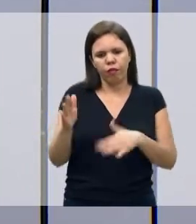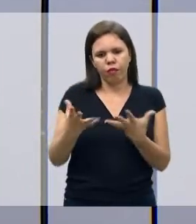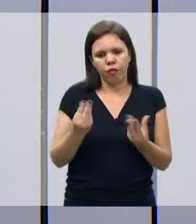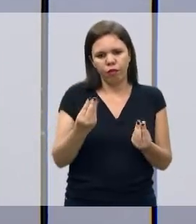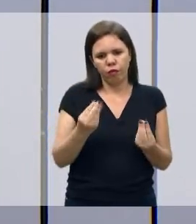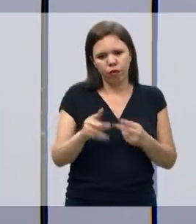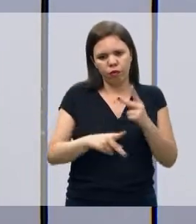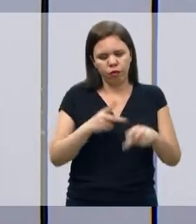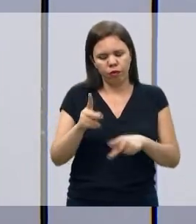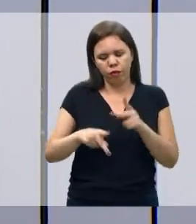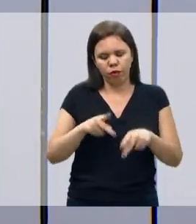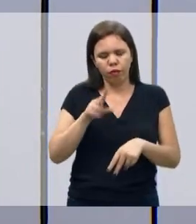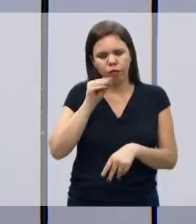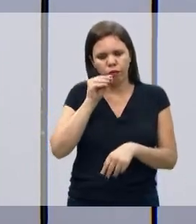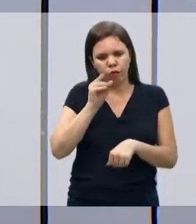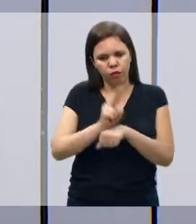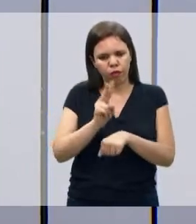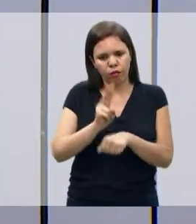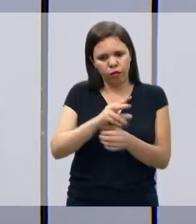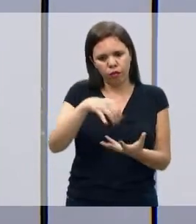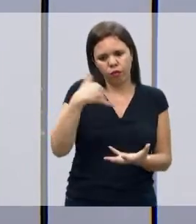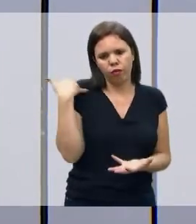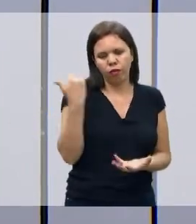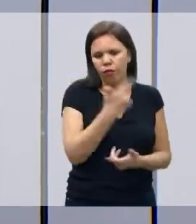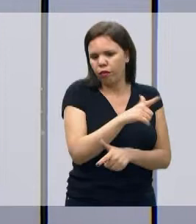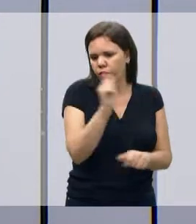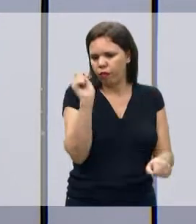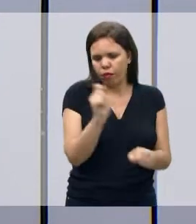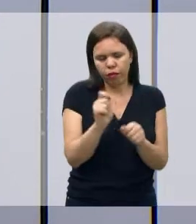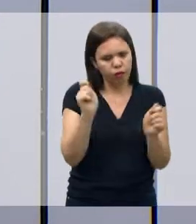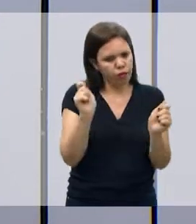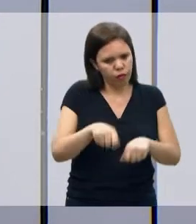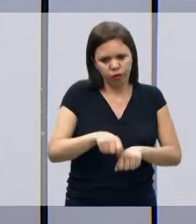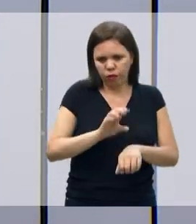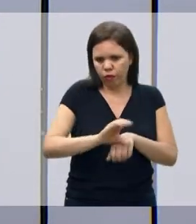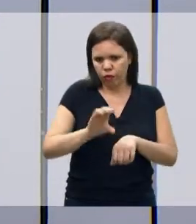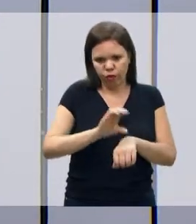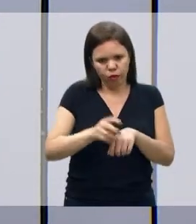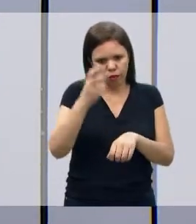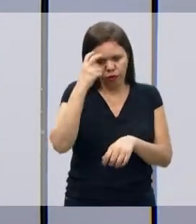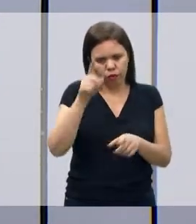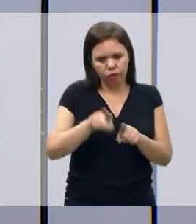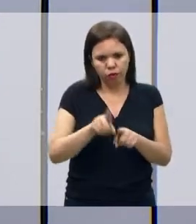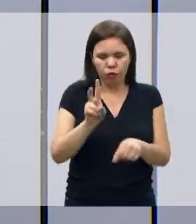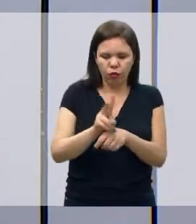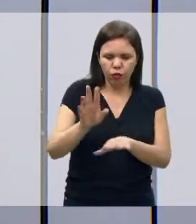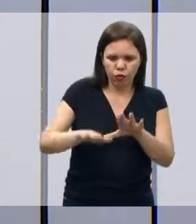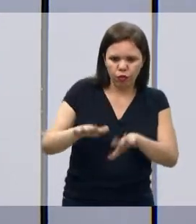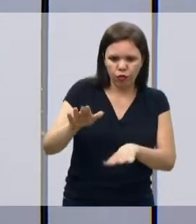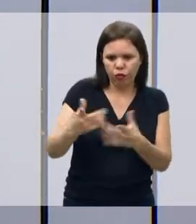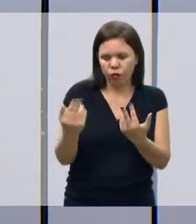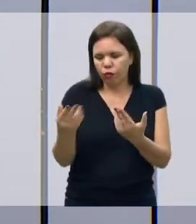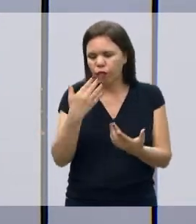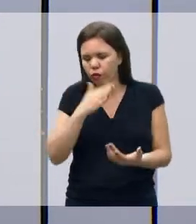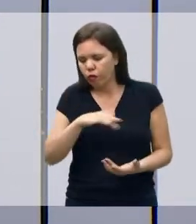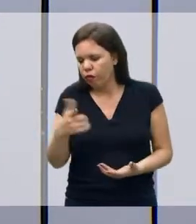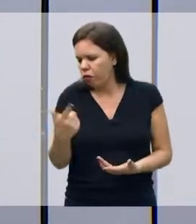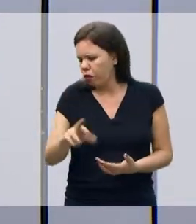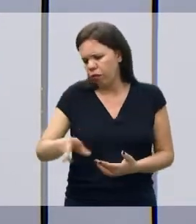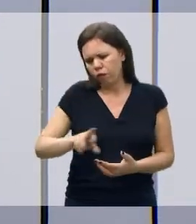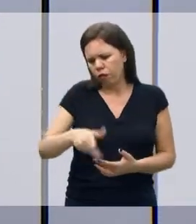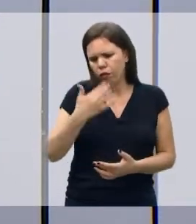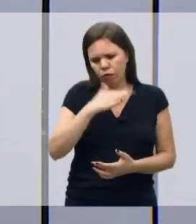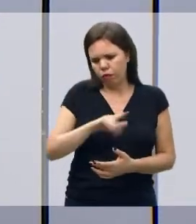muitos cuidadores de idosos não têm aquela capacidade de estar com o idoso, às vezes ele cuida do idoso como uma criança, e o idoso não é